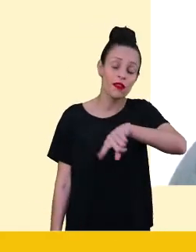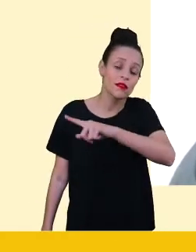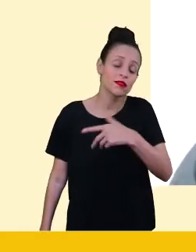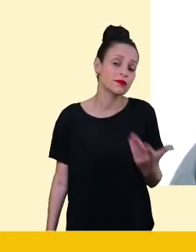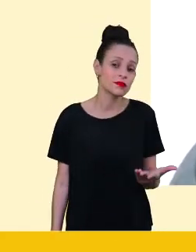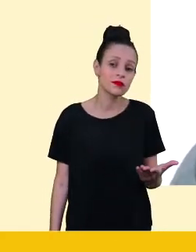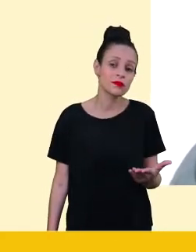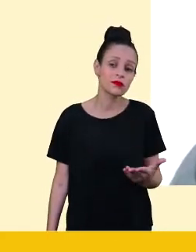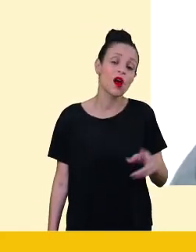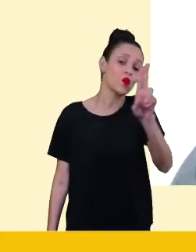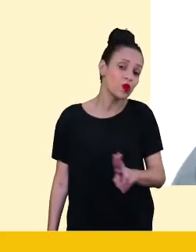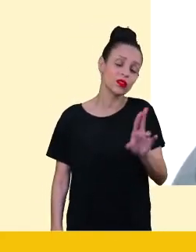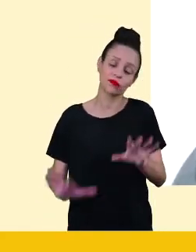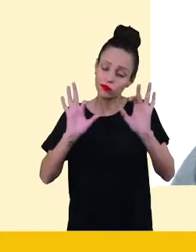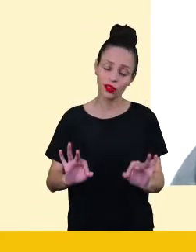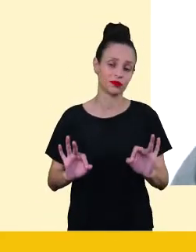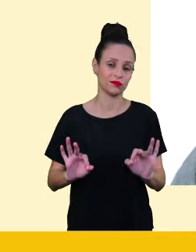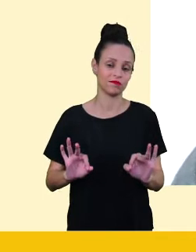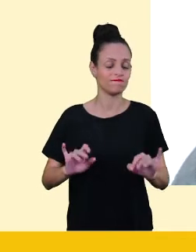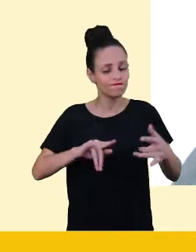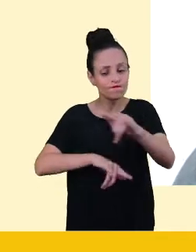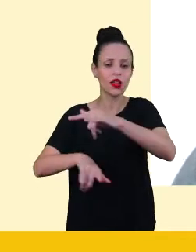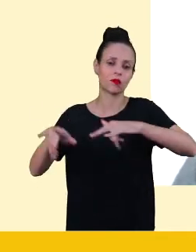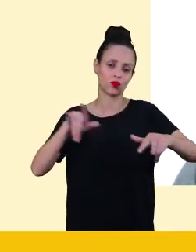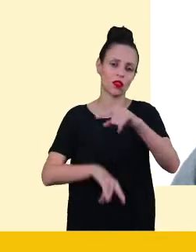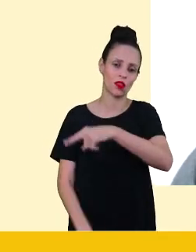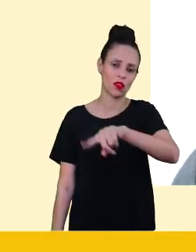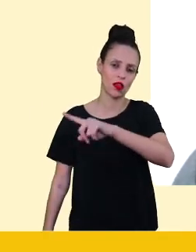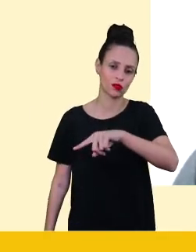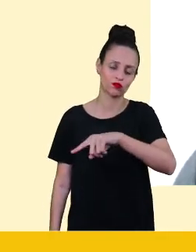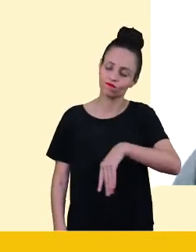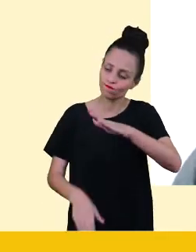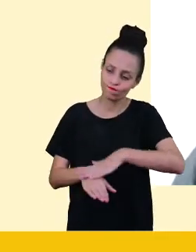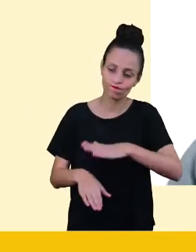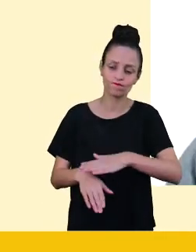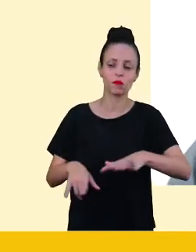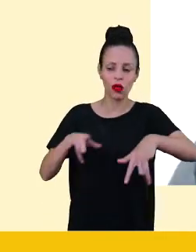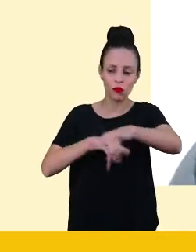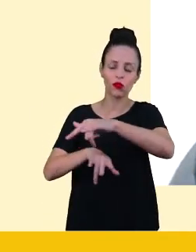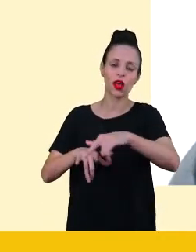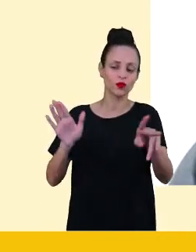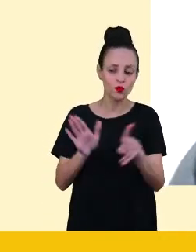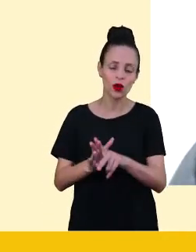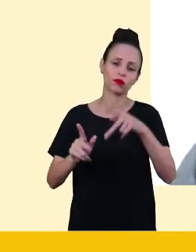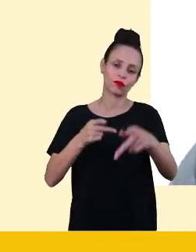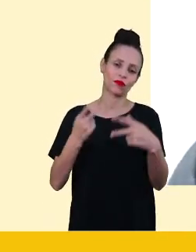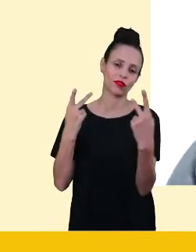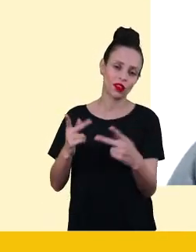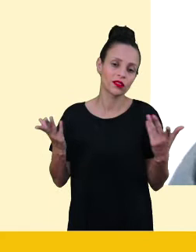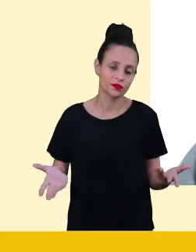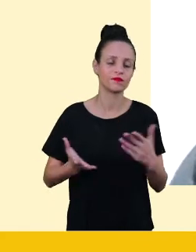foram usados, né, para poder fazer isso com os próprios povos deles, né? Mas tem